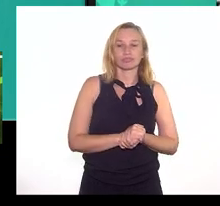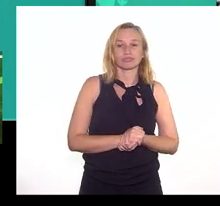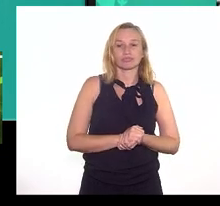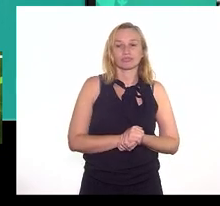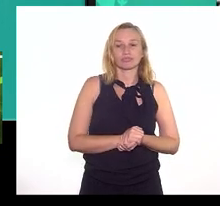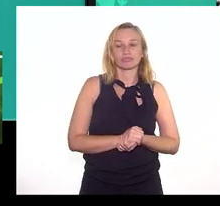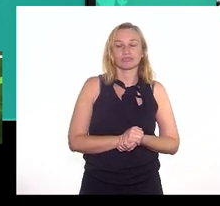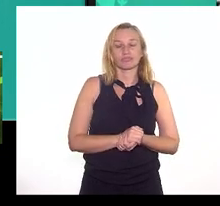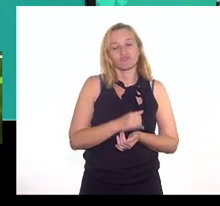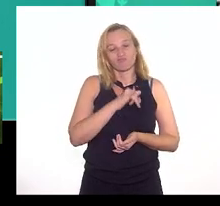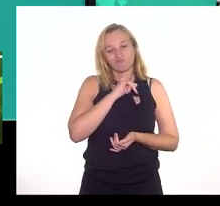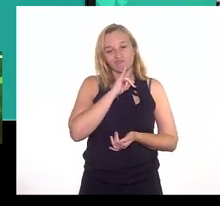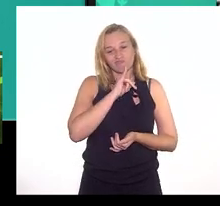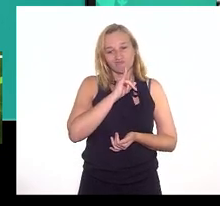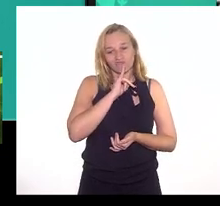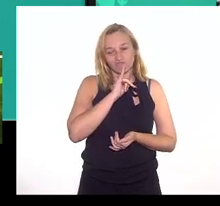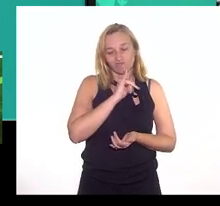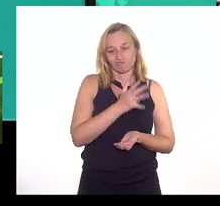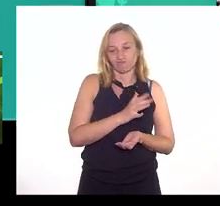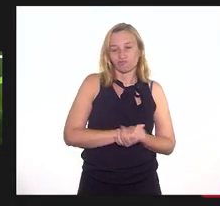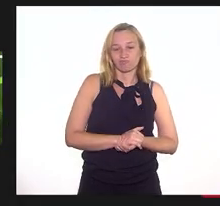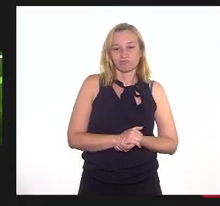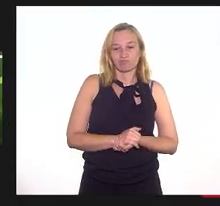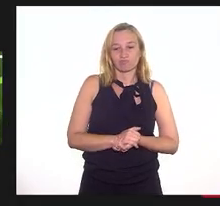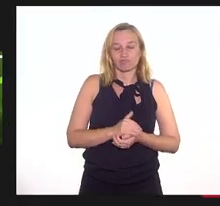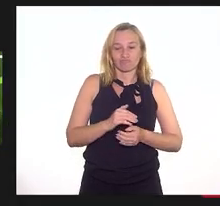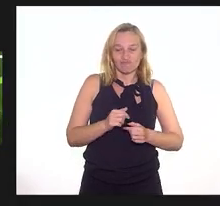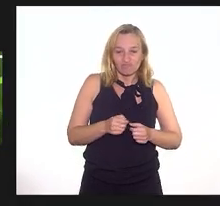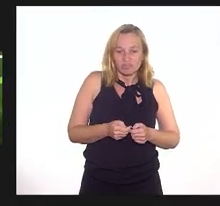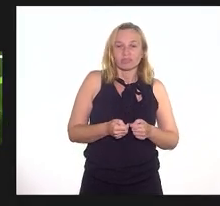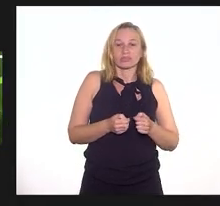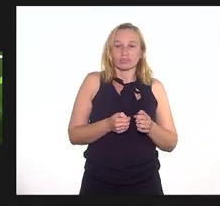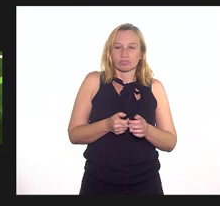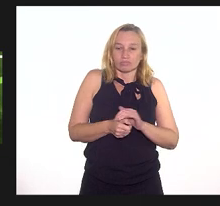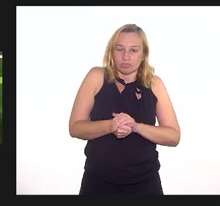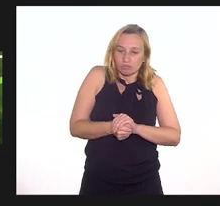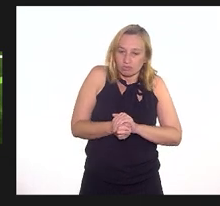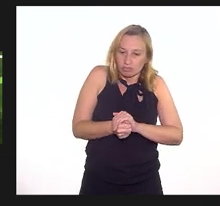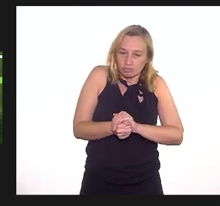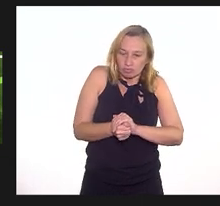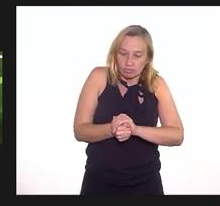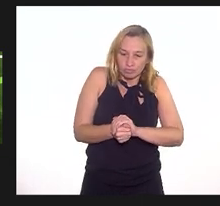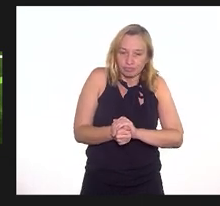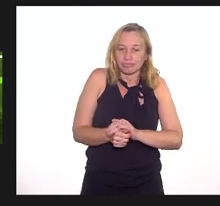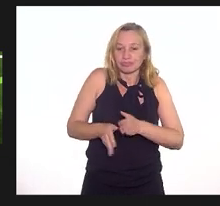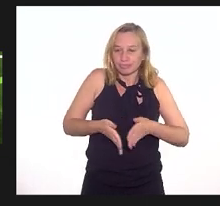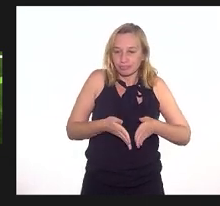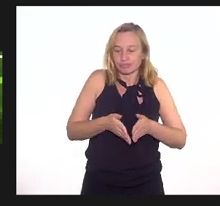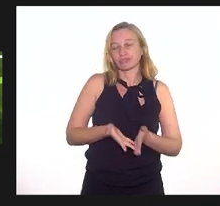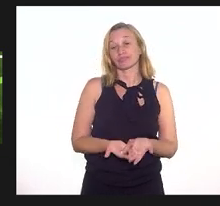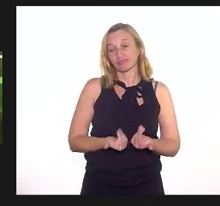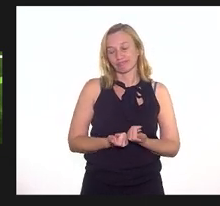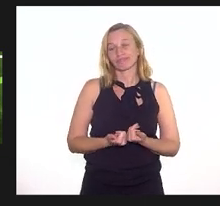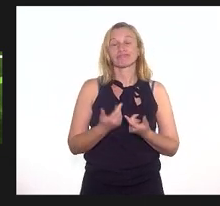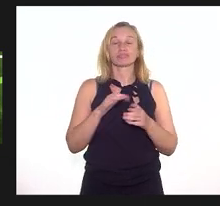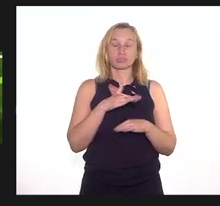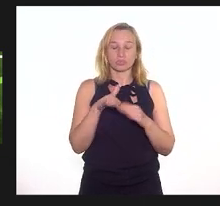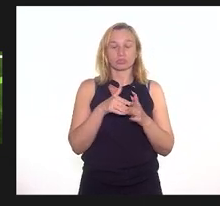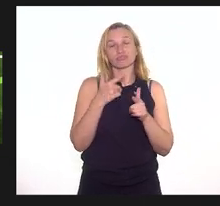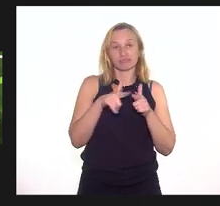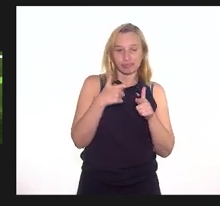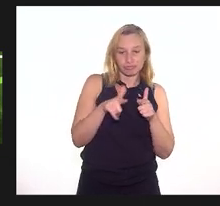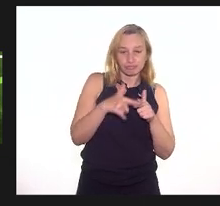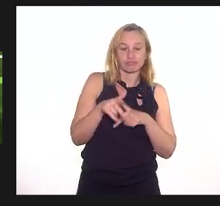A gente, infelizmente, andou mais devagar do que gostaria, por todos os problemas que a deputada Rosane Félix, inclusive,